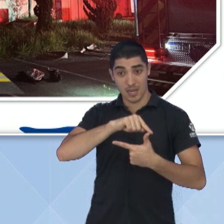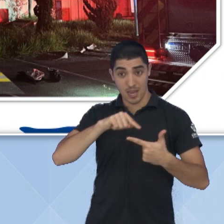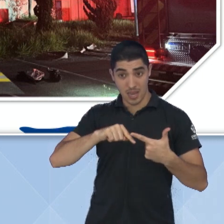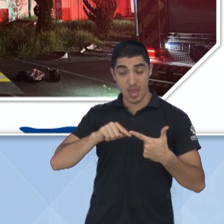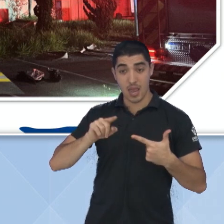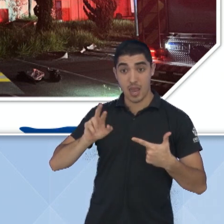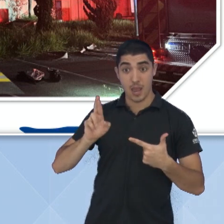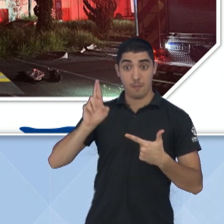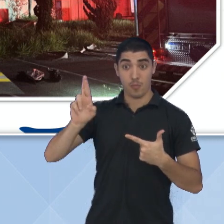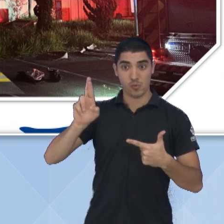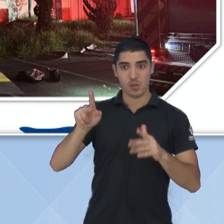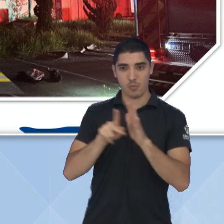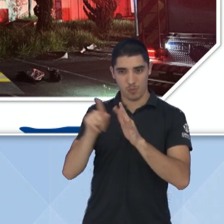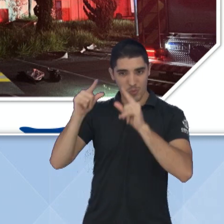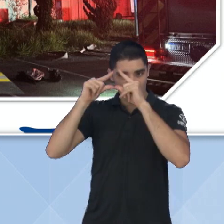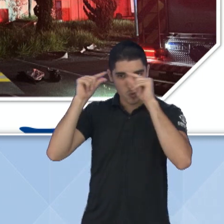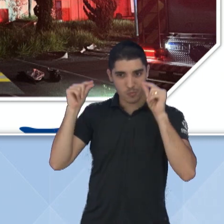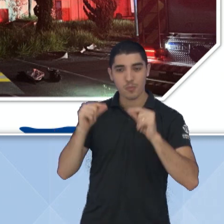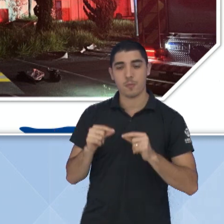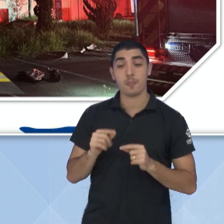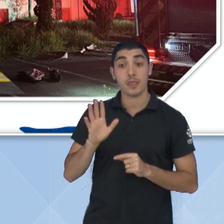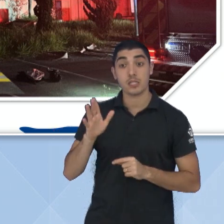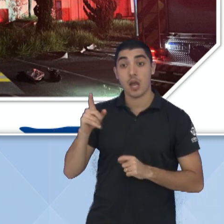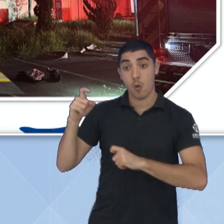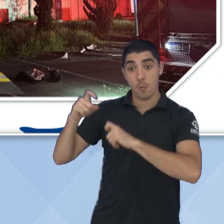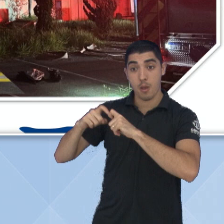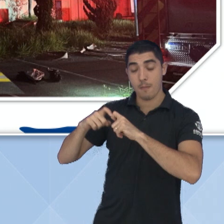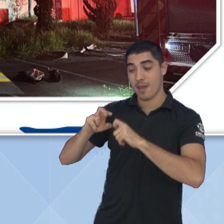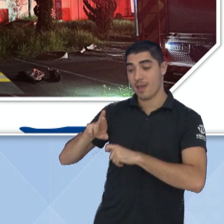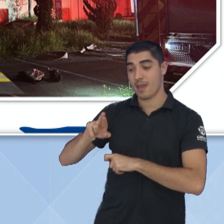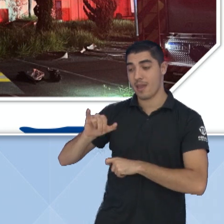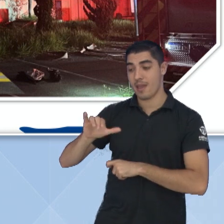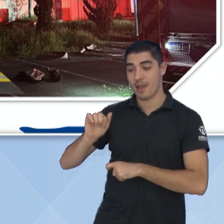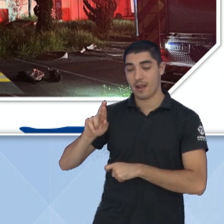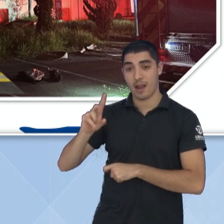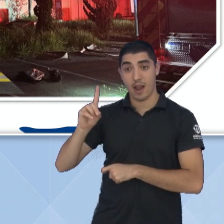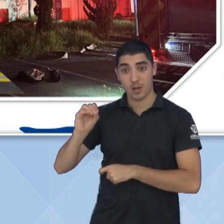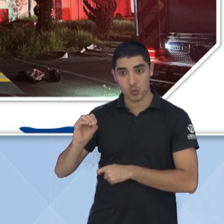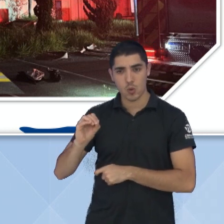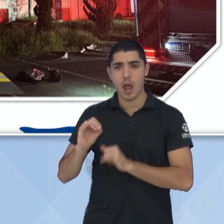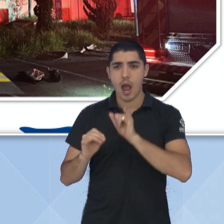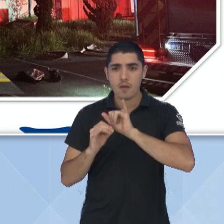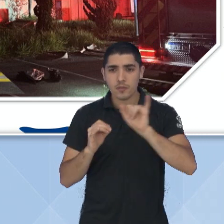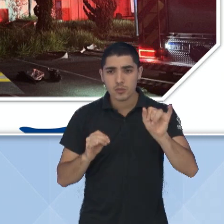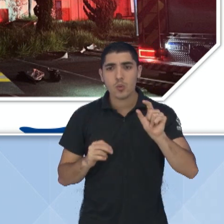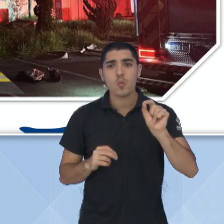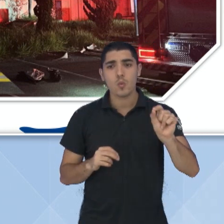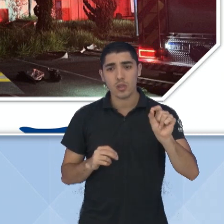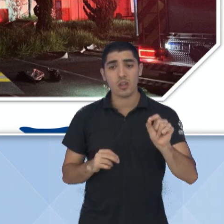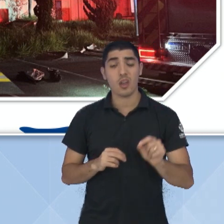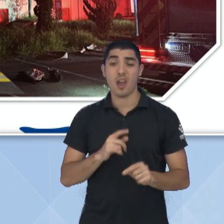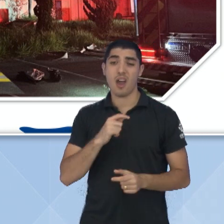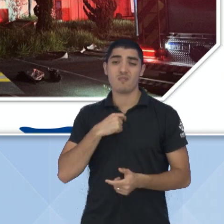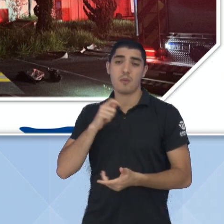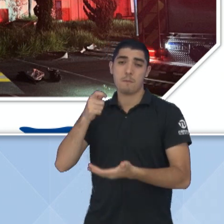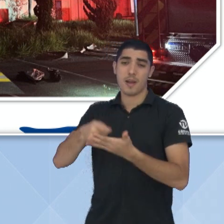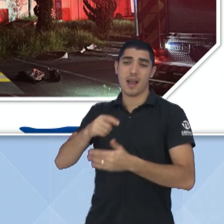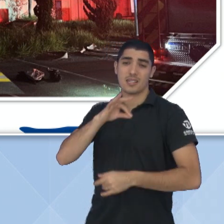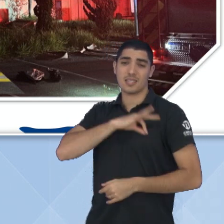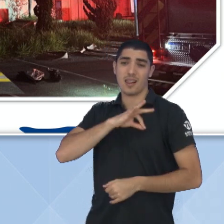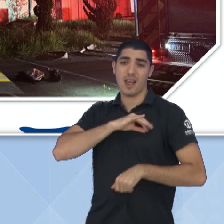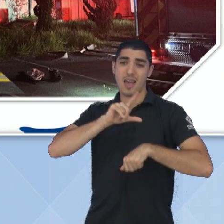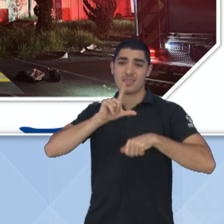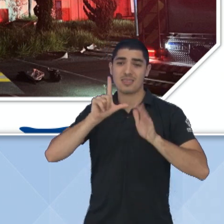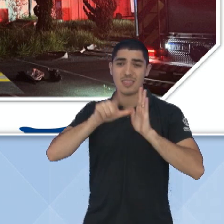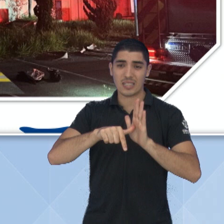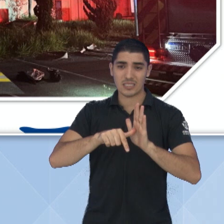gabinete e a Meire recebeu um telefonema do Dr. Ricardo informando que o repasse seria atrasado. Ela teve uma